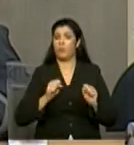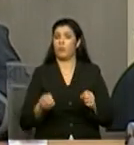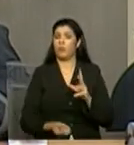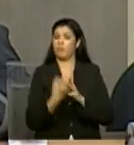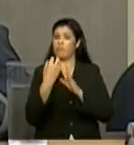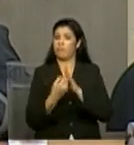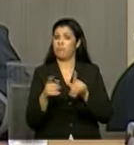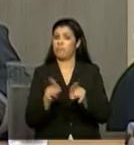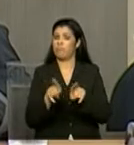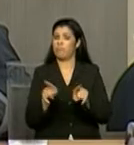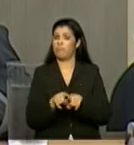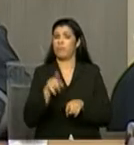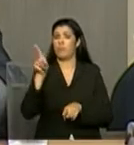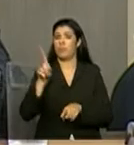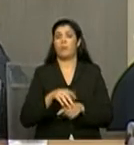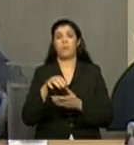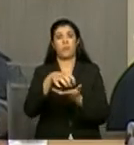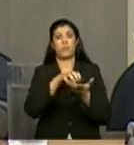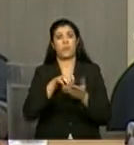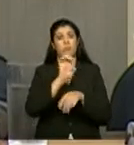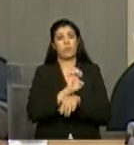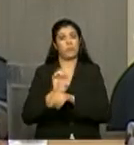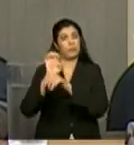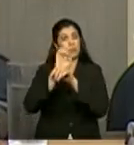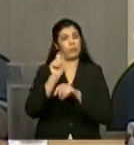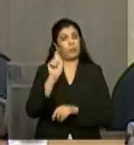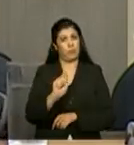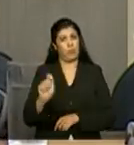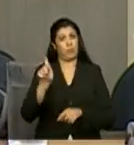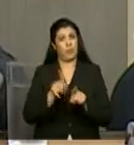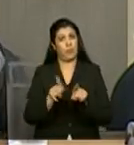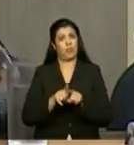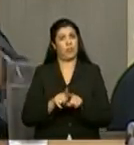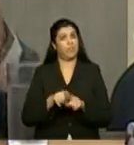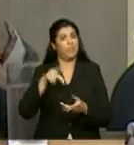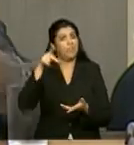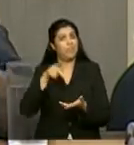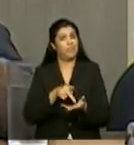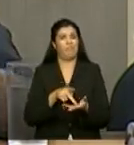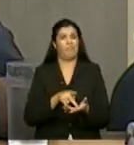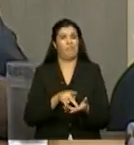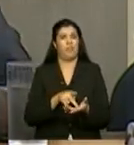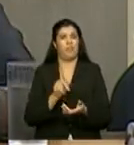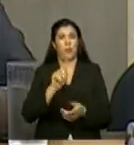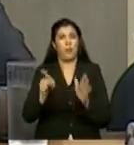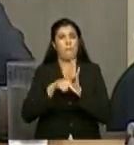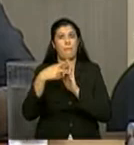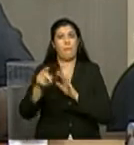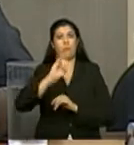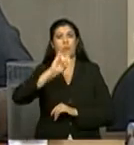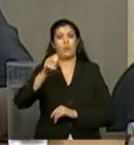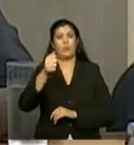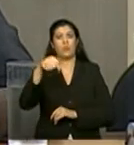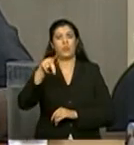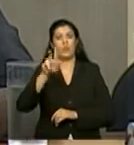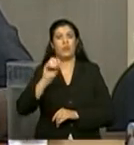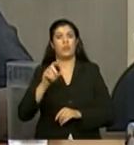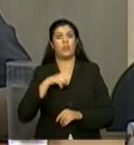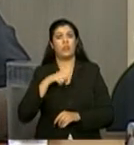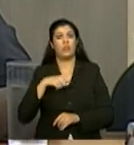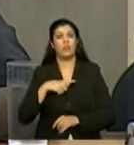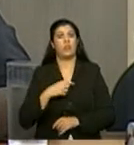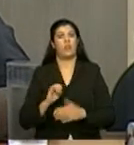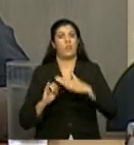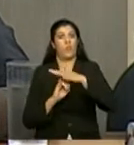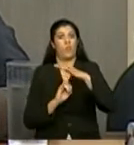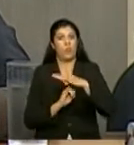ser liberados pelo departamento de estado e principalmente para para não somente por jango nós nós temos o instituto presidente joão goulart que